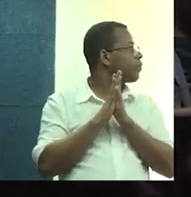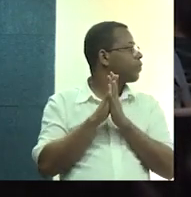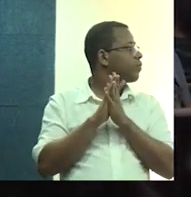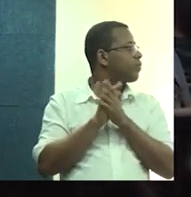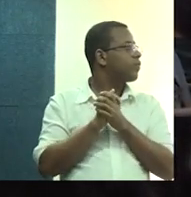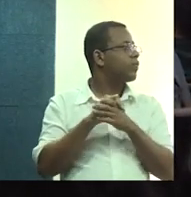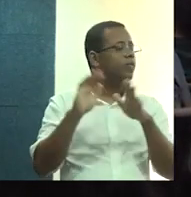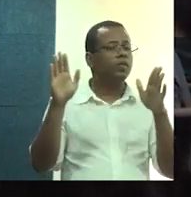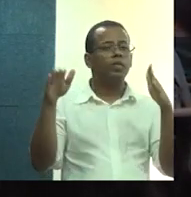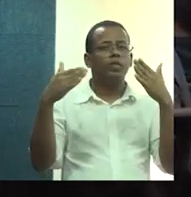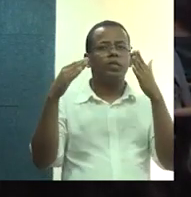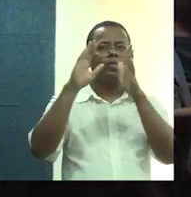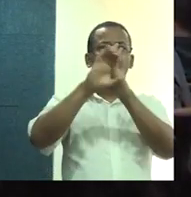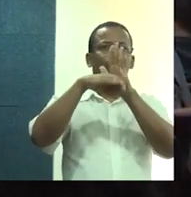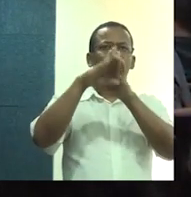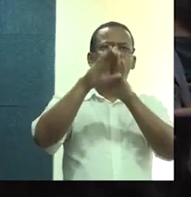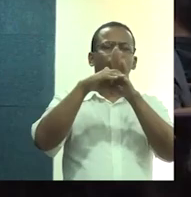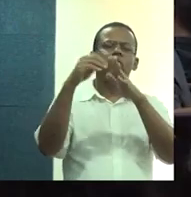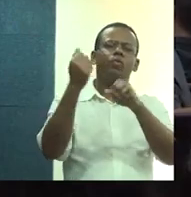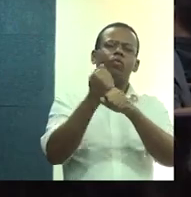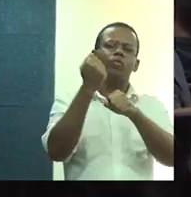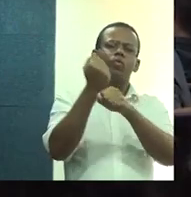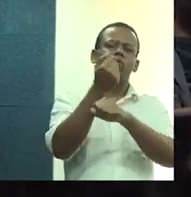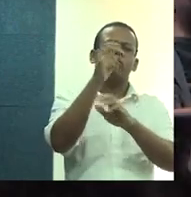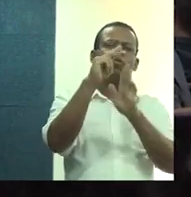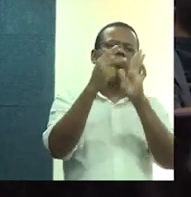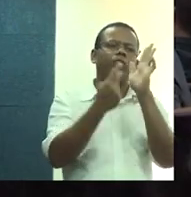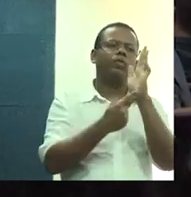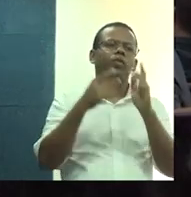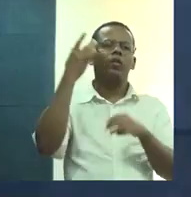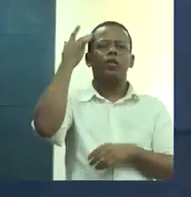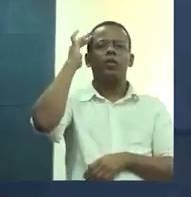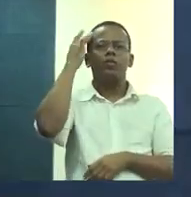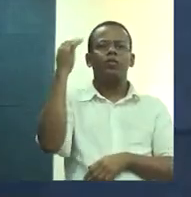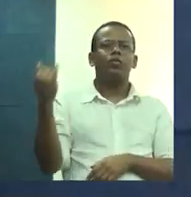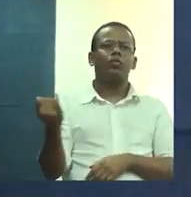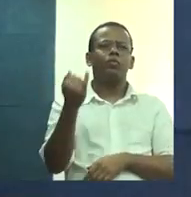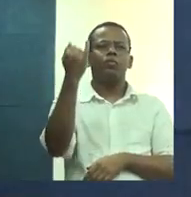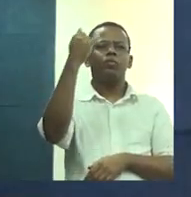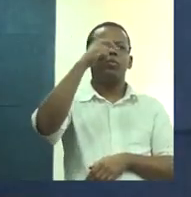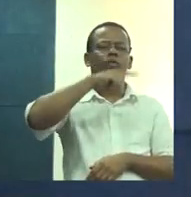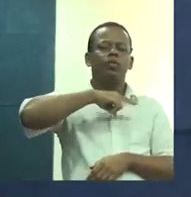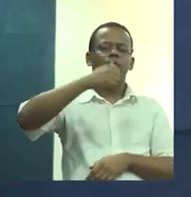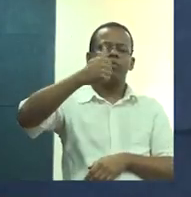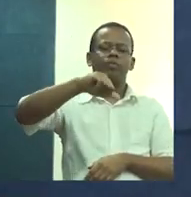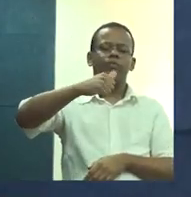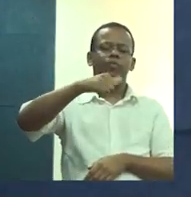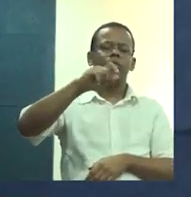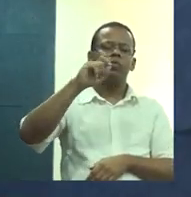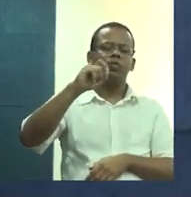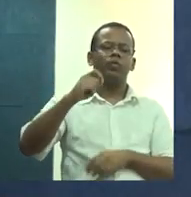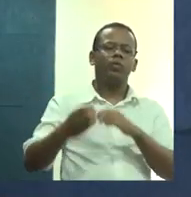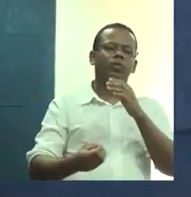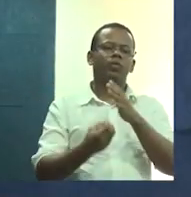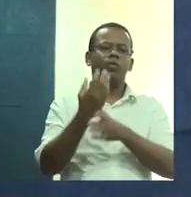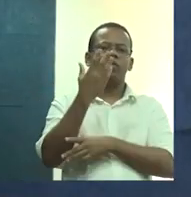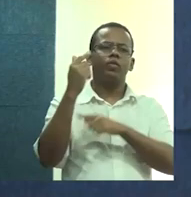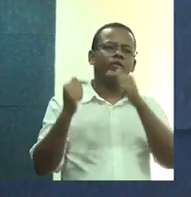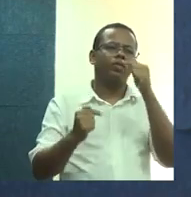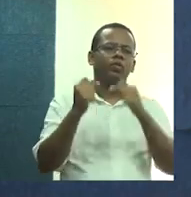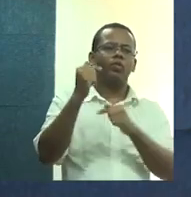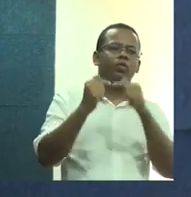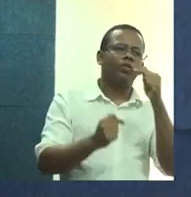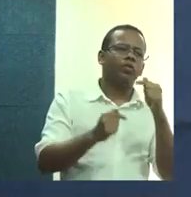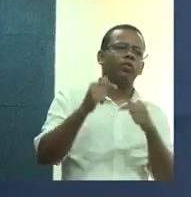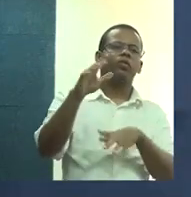para a gente conceituar um pouco né a construção do programa eu acho que é importante a gente fazer uma avaliação do que foi a criação das